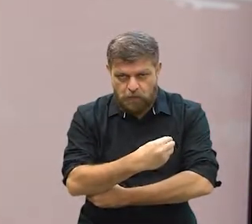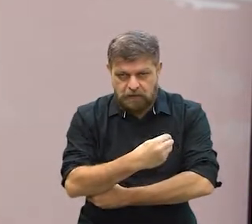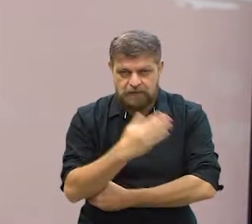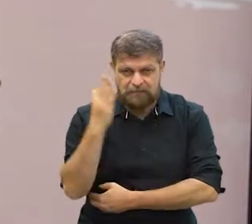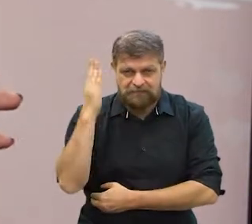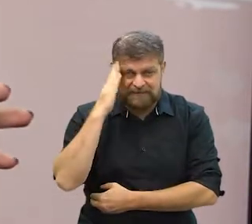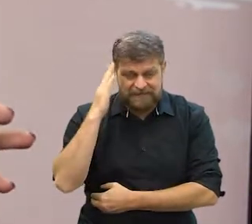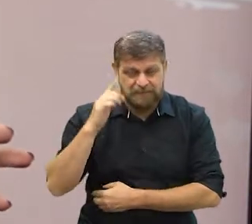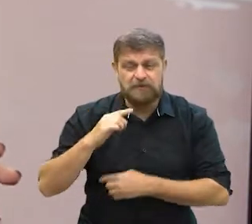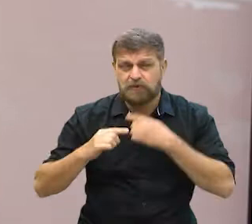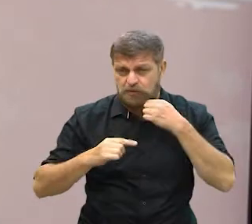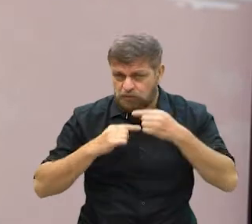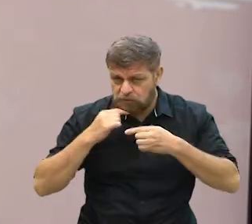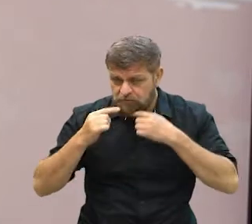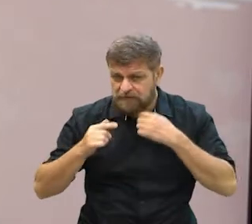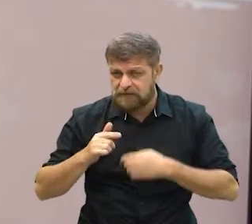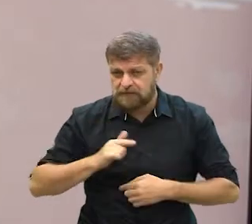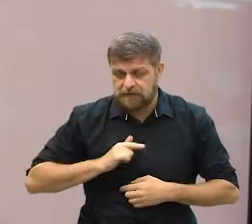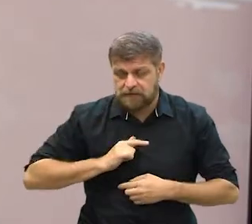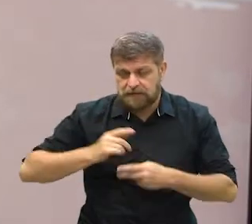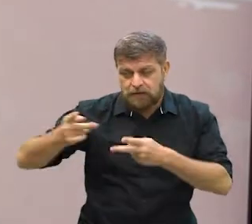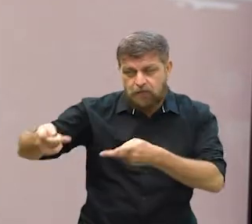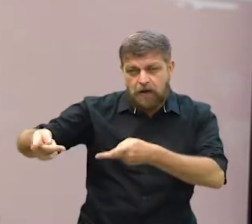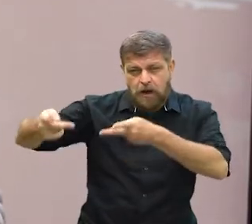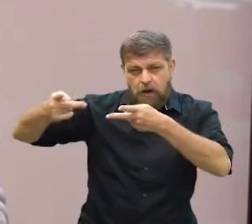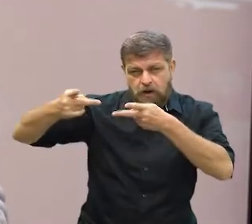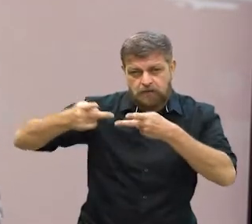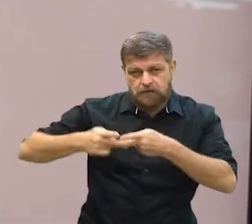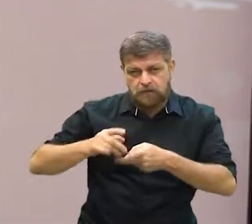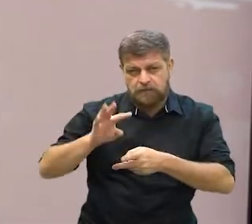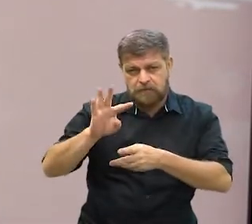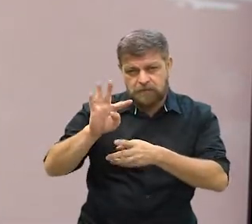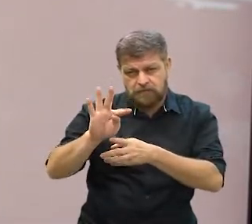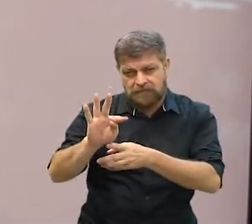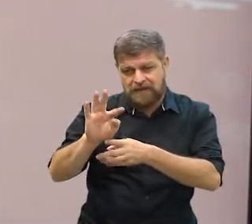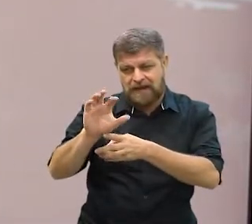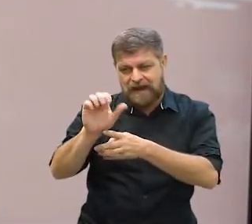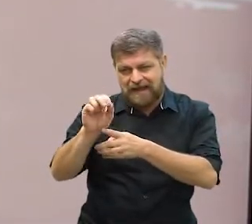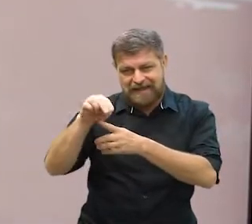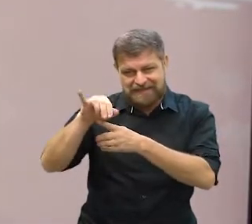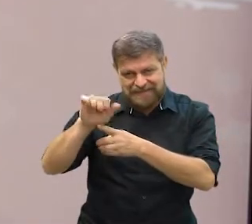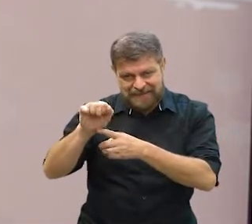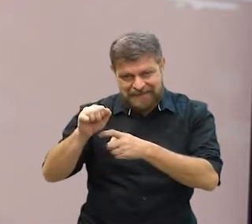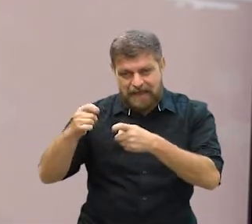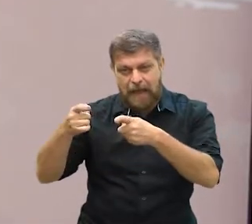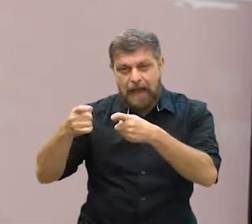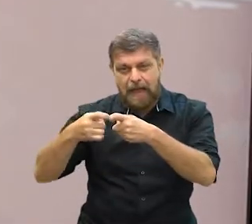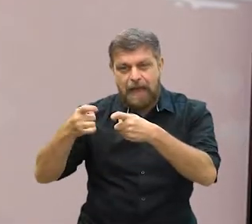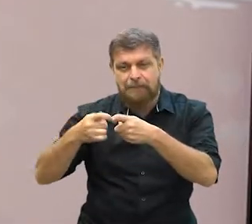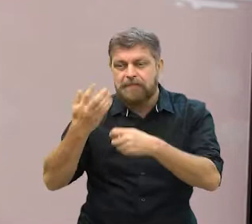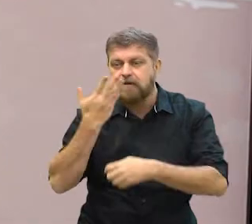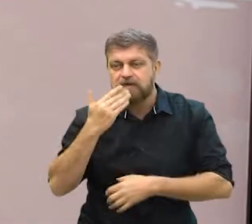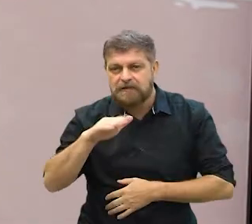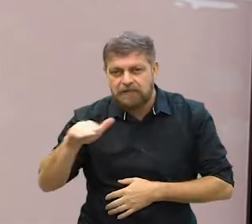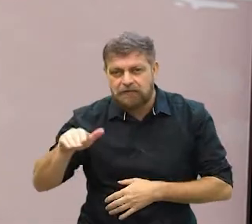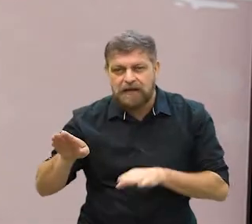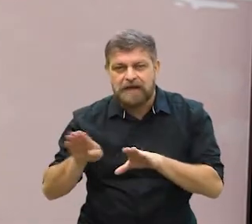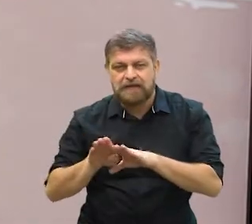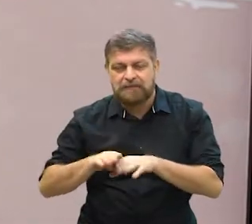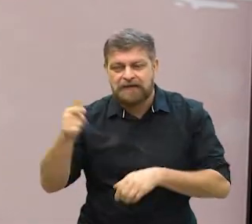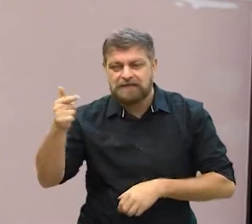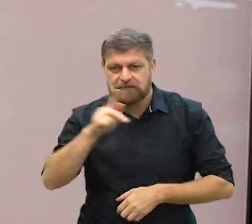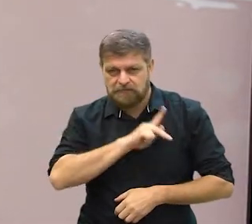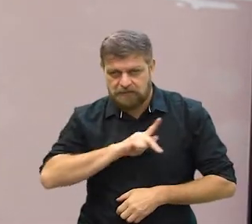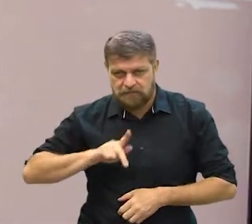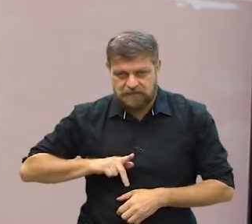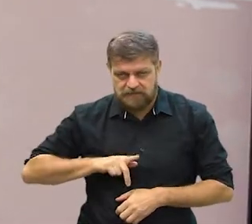gente sabe que existem muitas dúvidas, por isso a gente convidou a Tânia Quintela, que é pediatra e também é vice-presidente